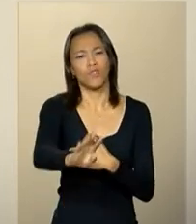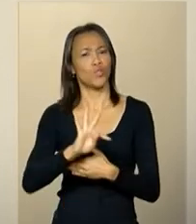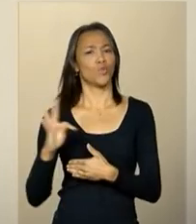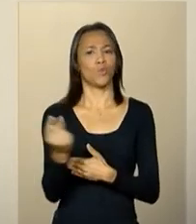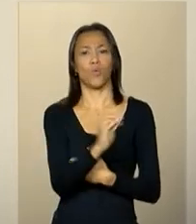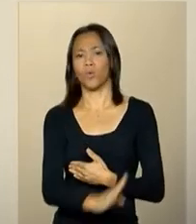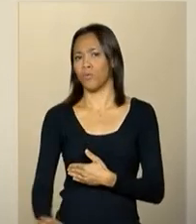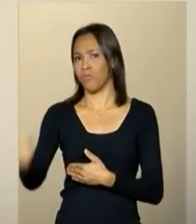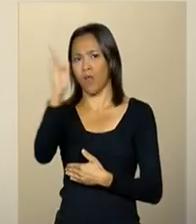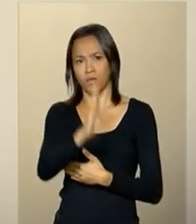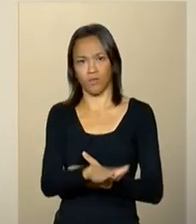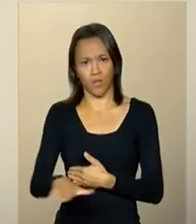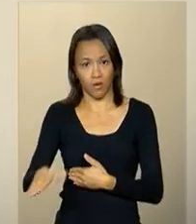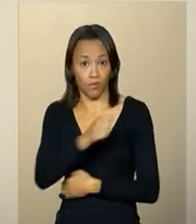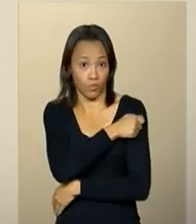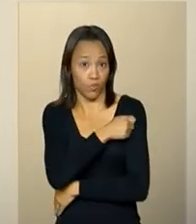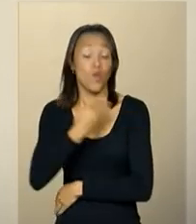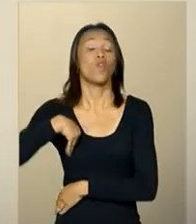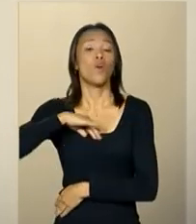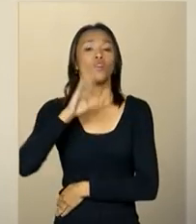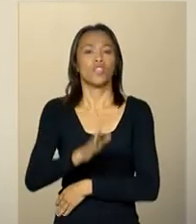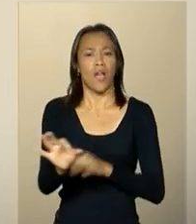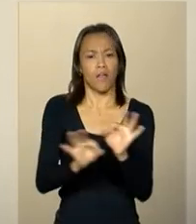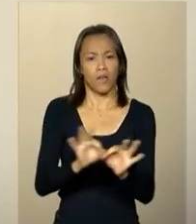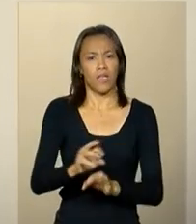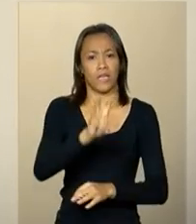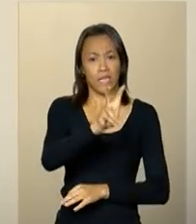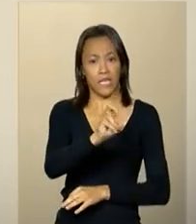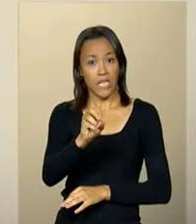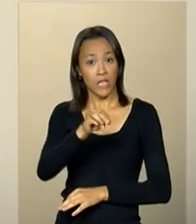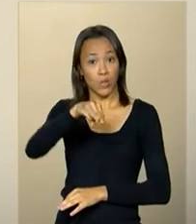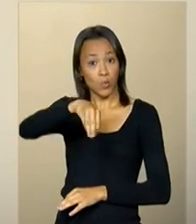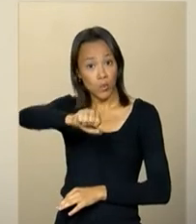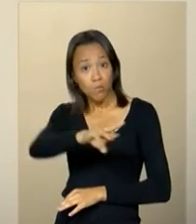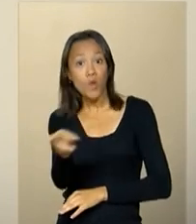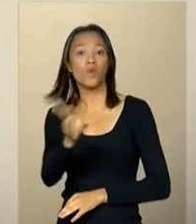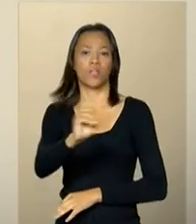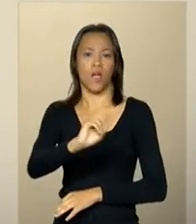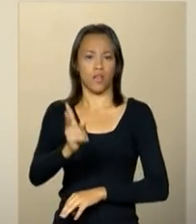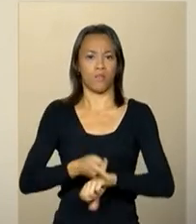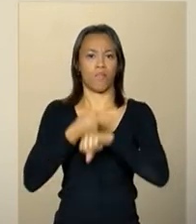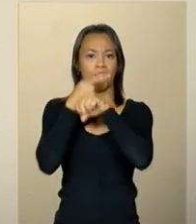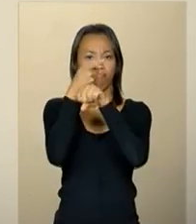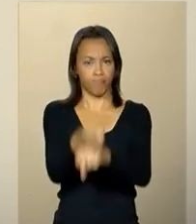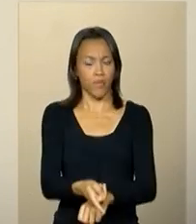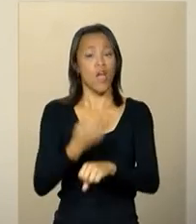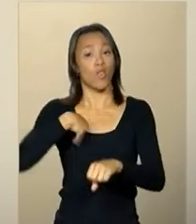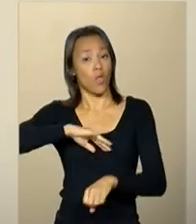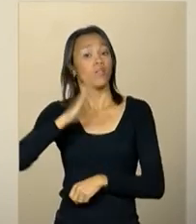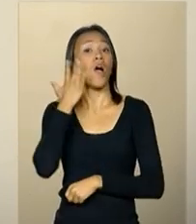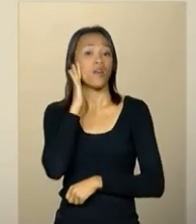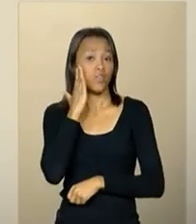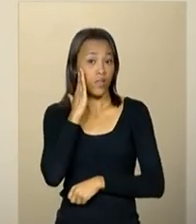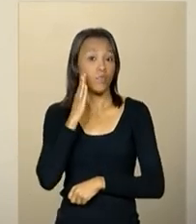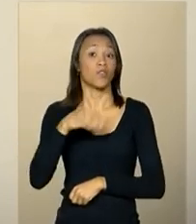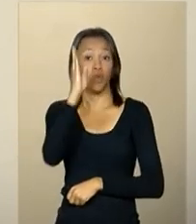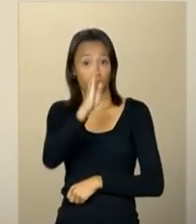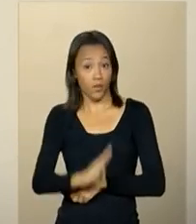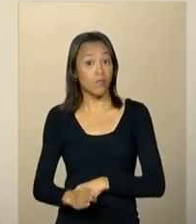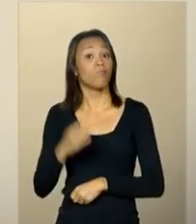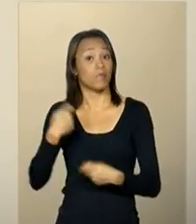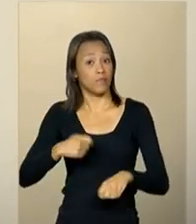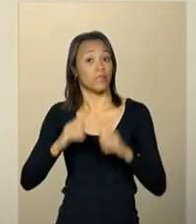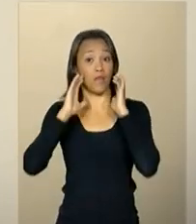alunos de todo o Brasil Nós já reservamos 500 milhões de reais e essa premiação pois achamos que o Brasil deve